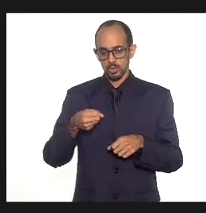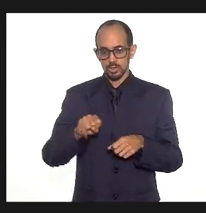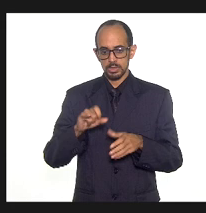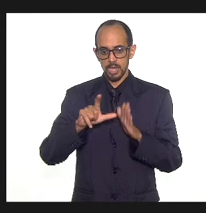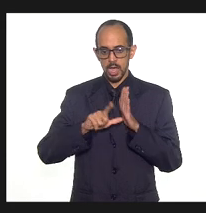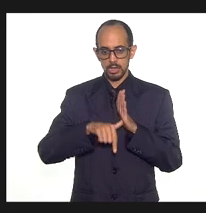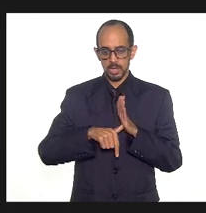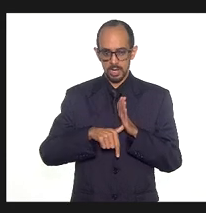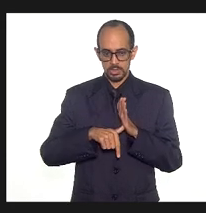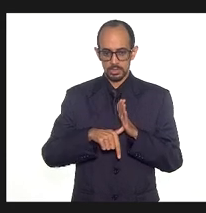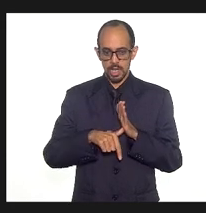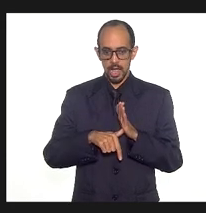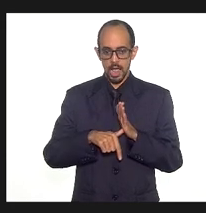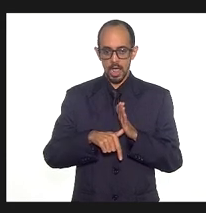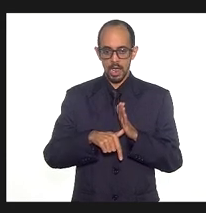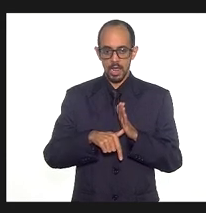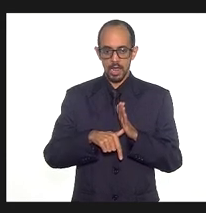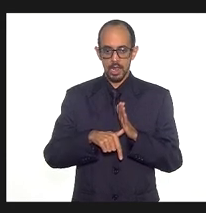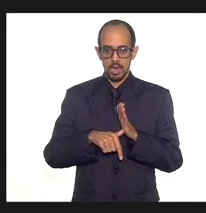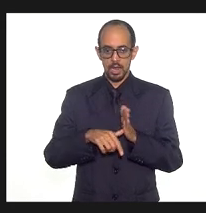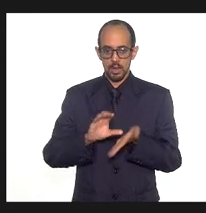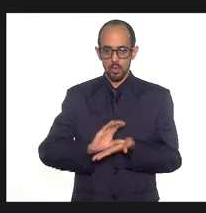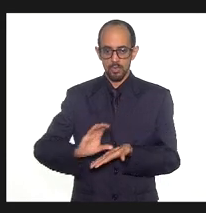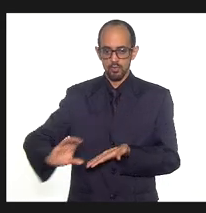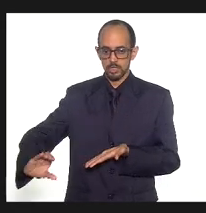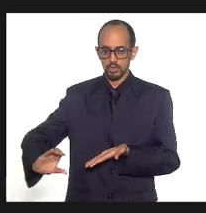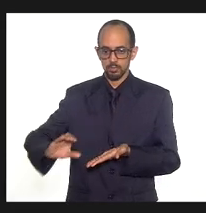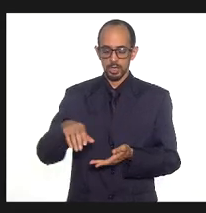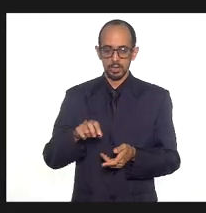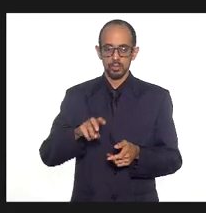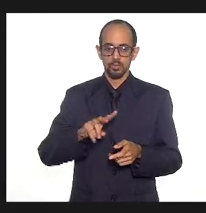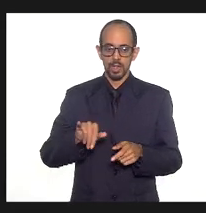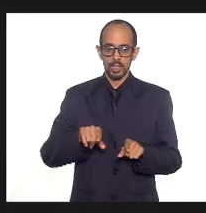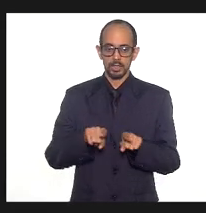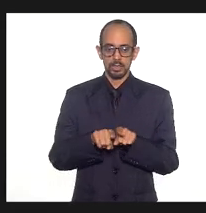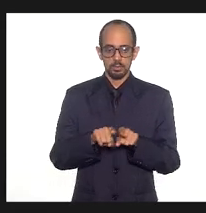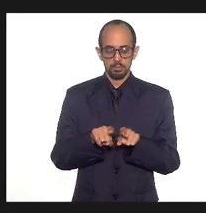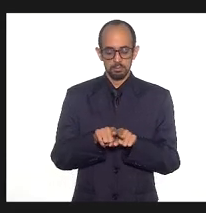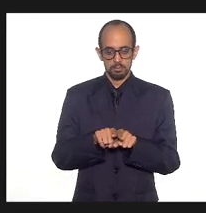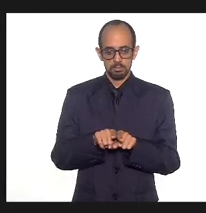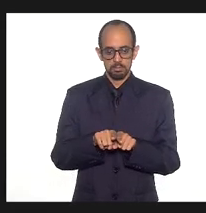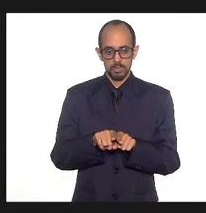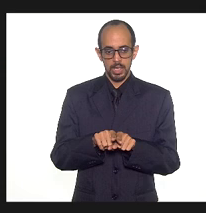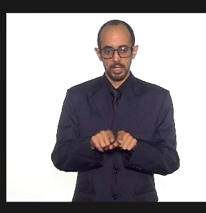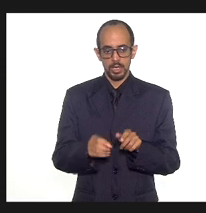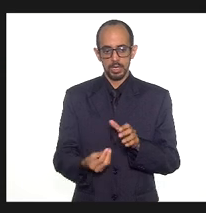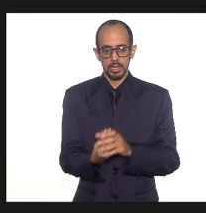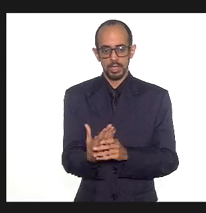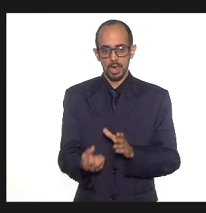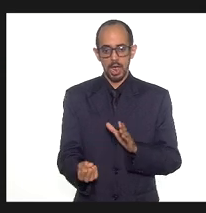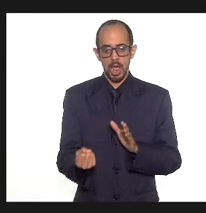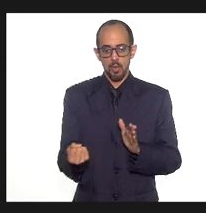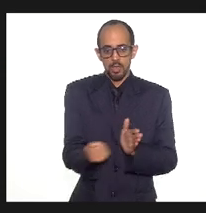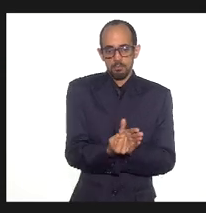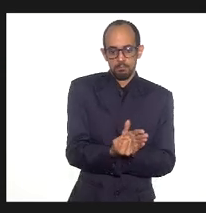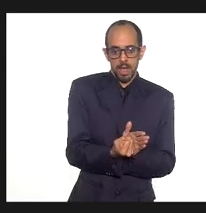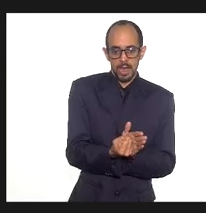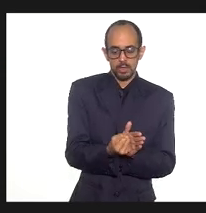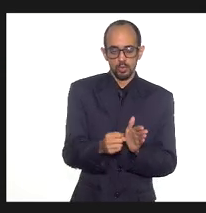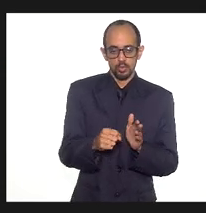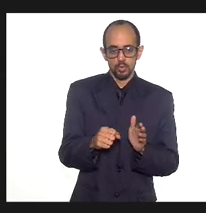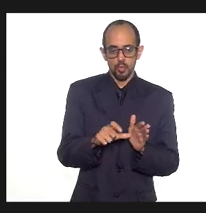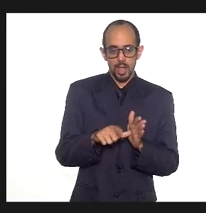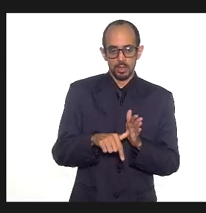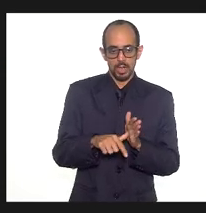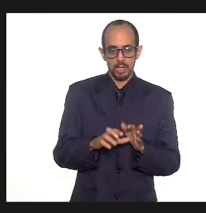dos dois terços de investimento, a gente vai estar impactando também, tirando competitividade do setor de máquinas e equipamentos,